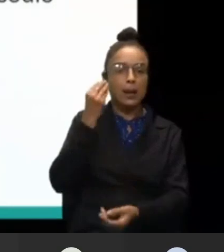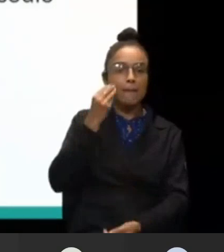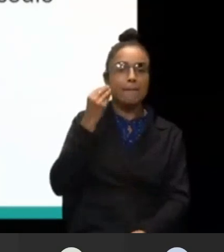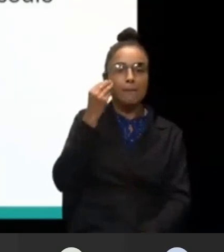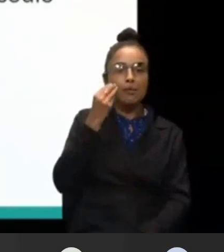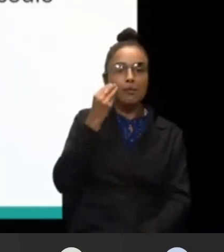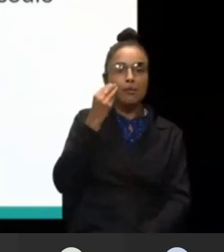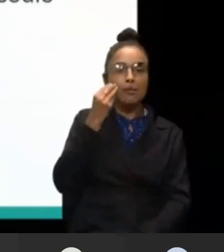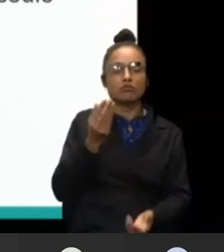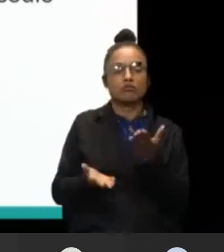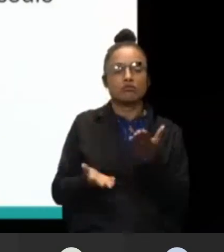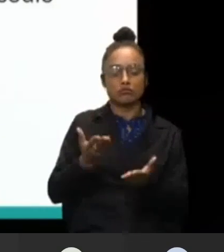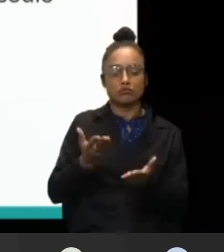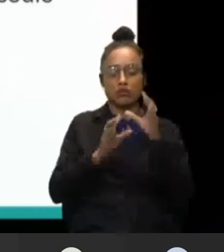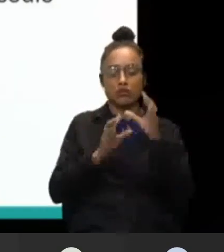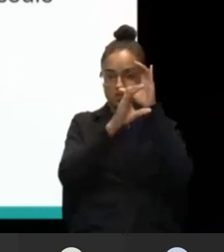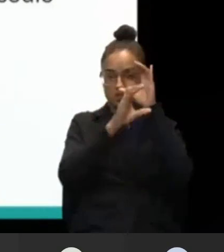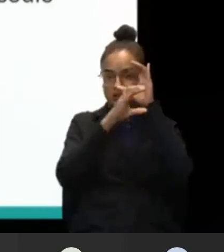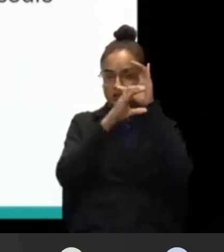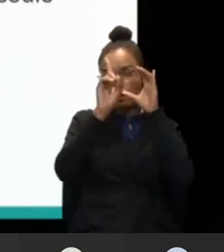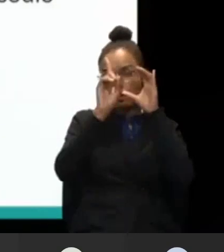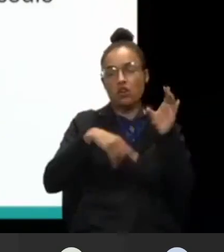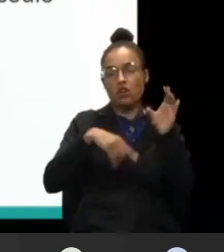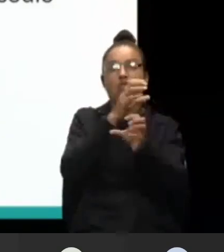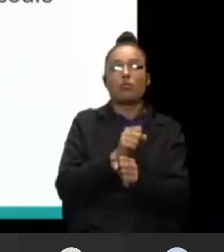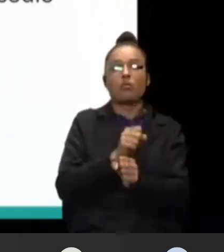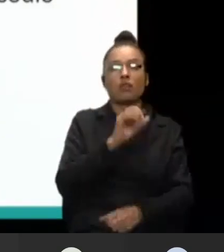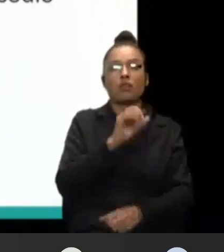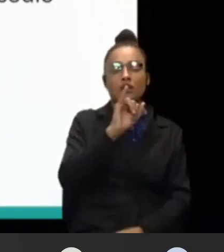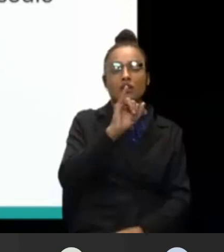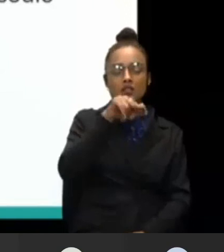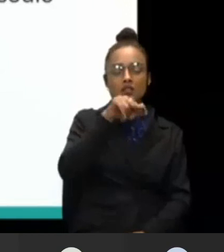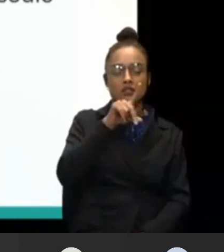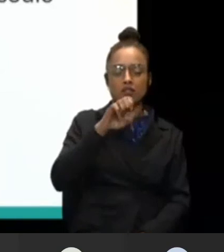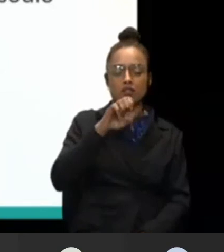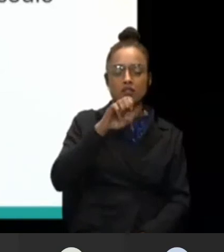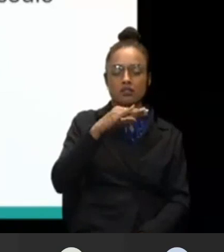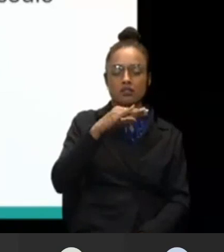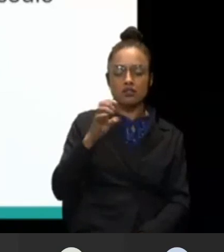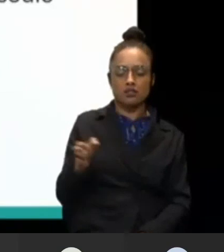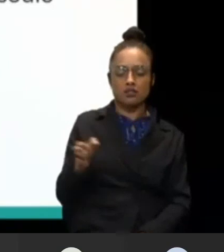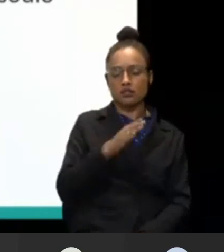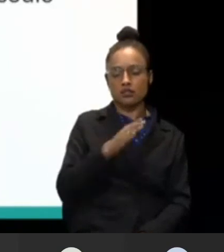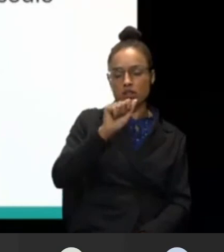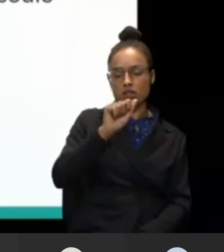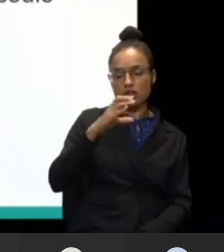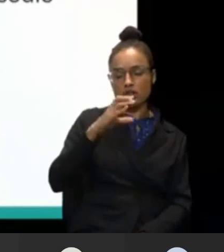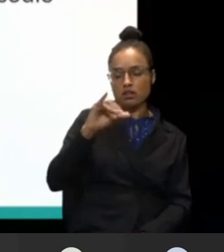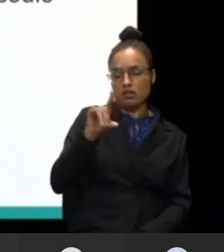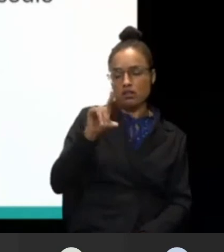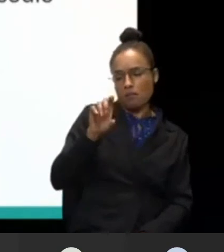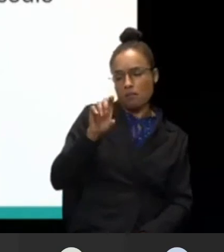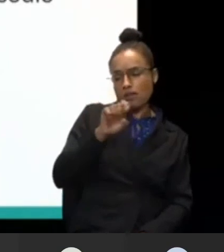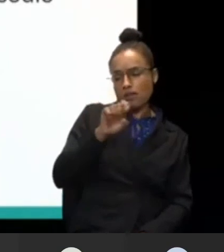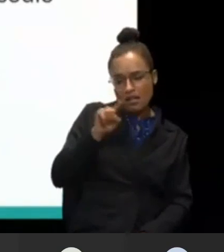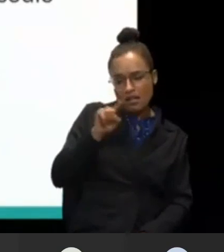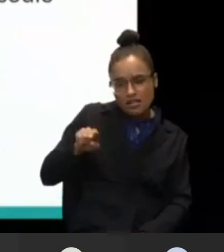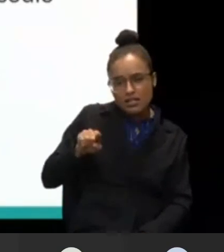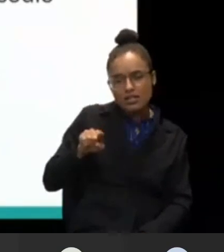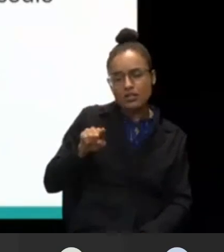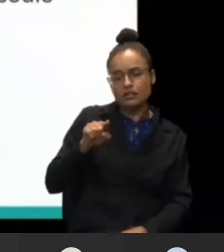Então, essa seria a fórmula utilizada para o cálculo do índice de acidez. Essa seria a amostra, a fórmula que